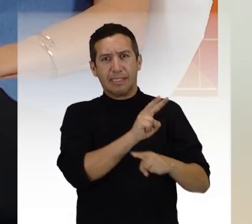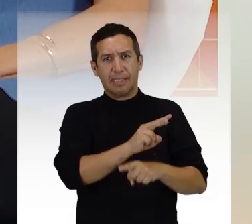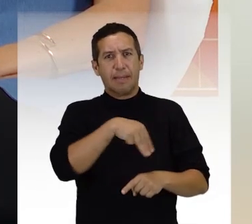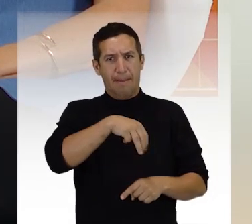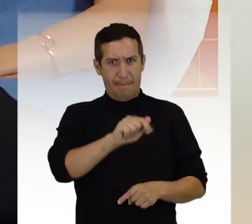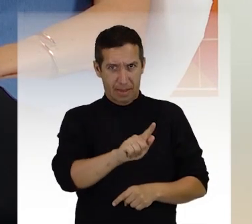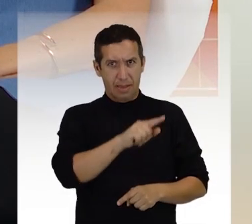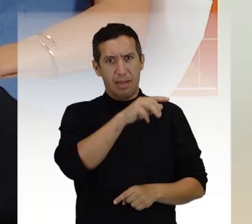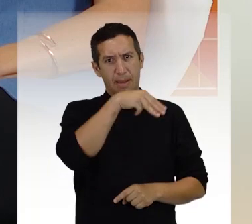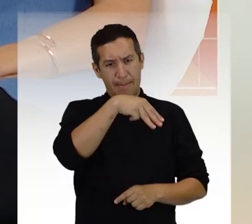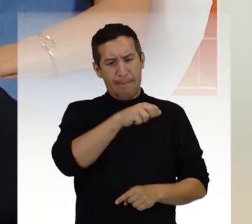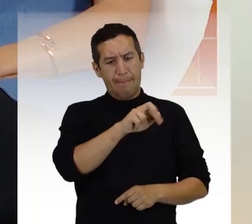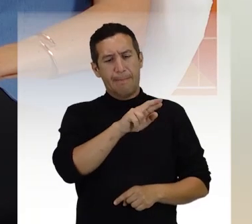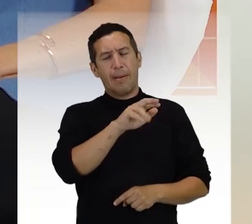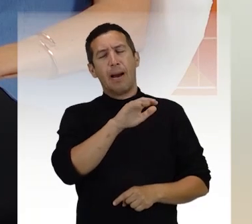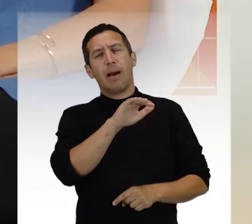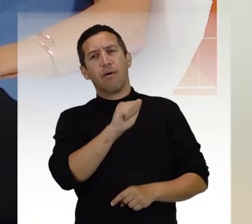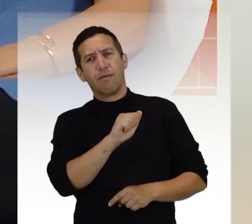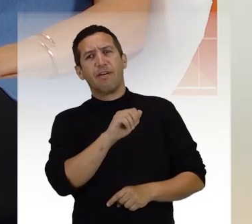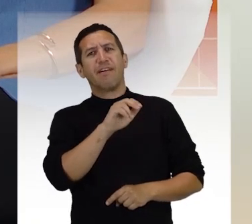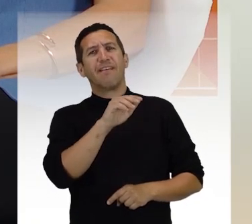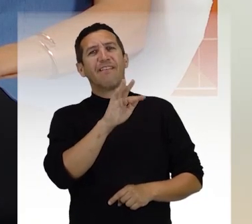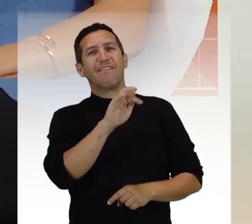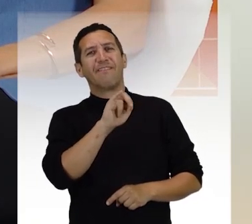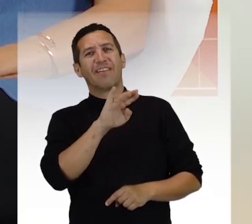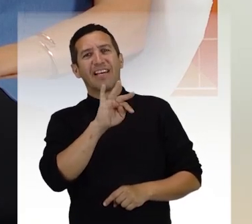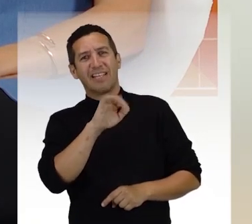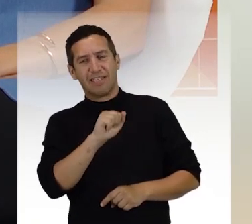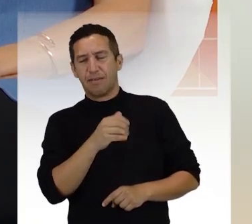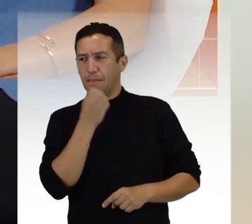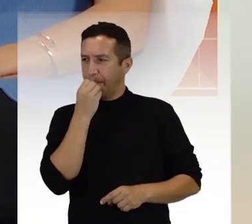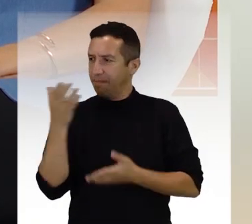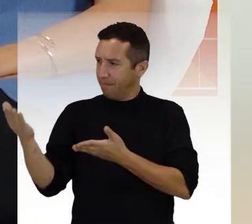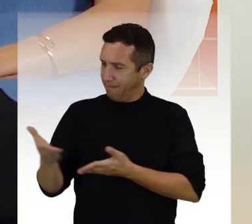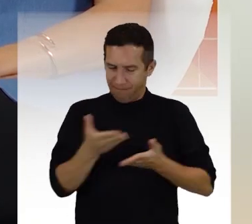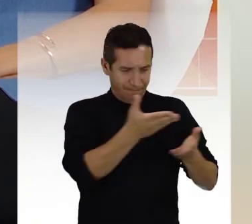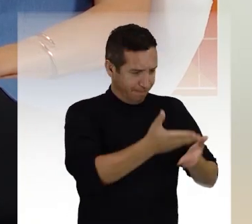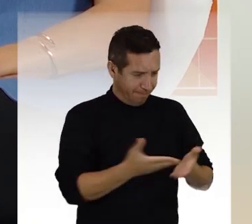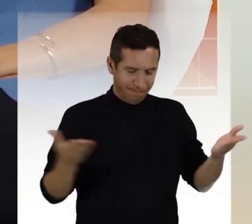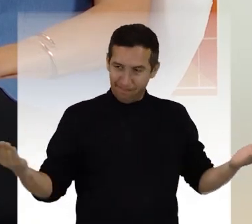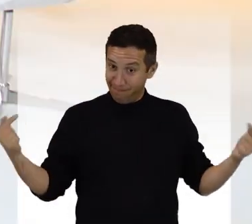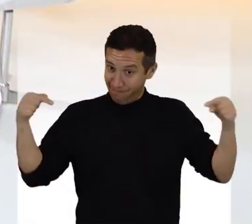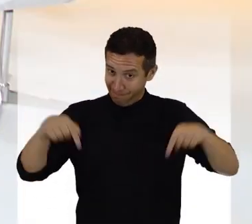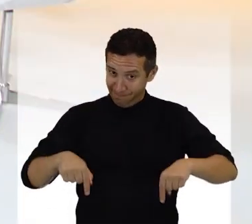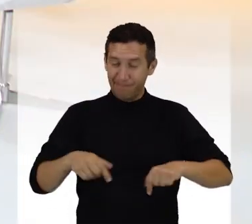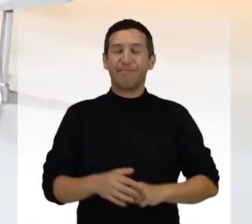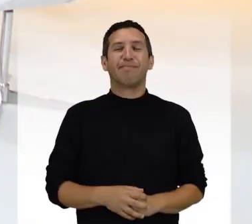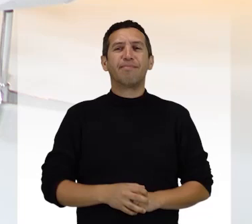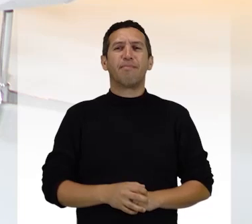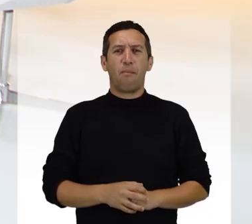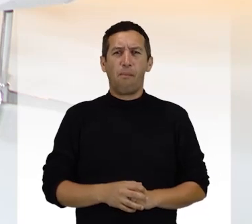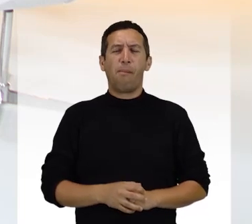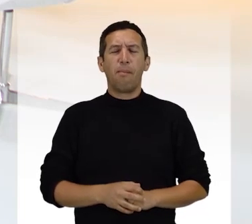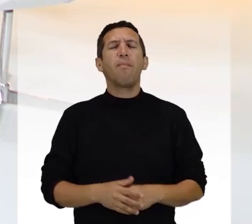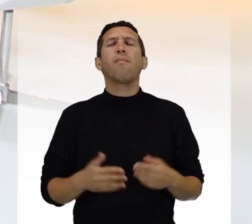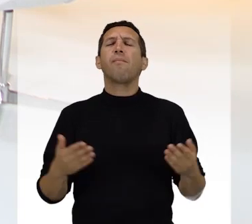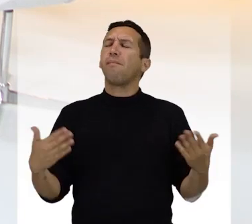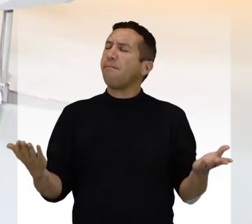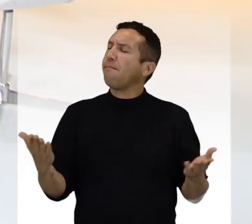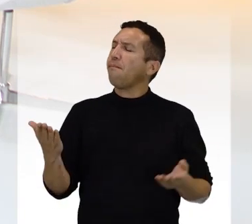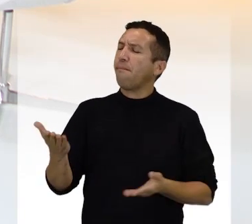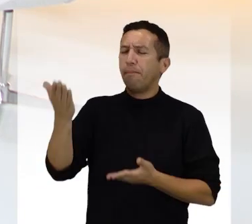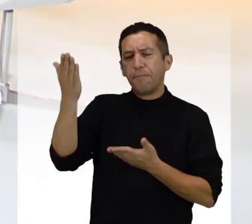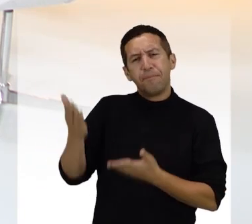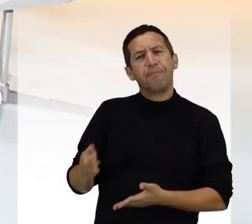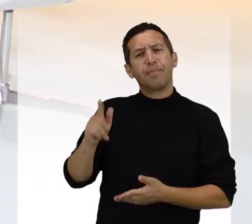Minas Gerais, Marta de Freitas. Primeiramente, quero agradecê-las por esse nosso bate-papo aqui nessa nossa roda de conversa. E aí, doutora,